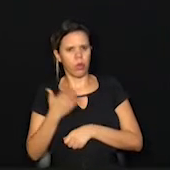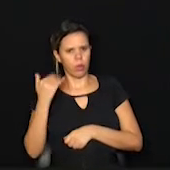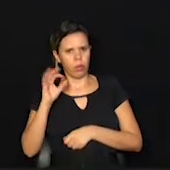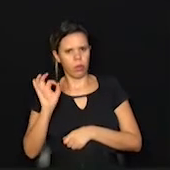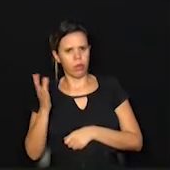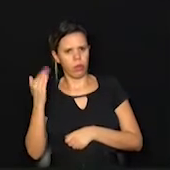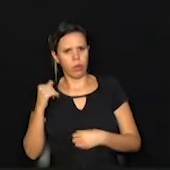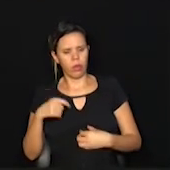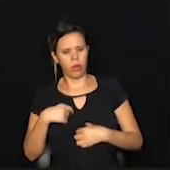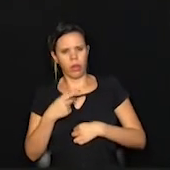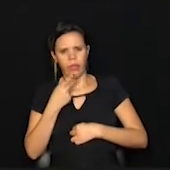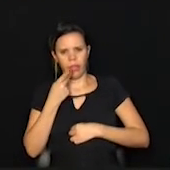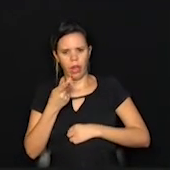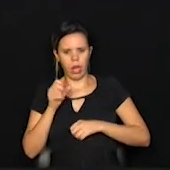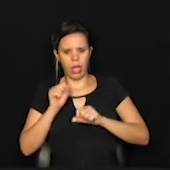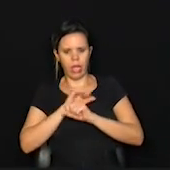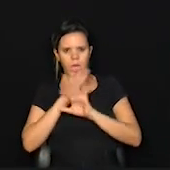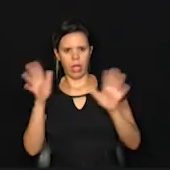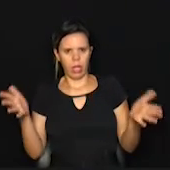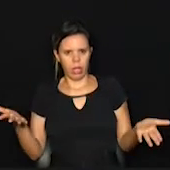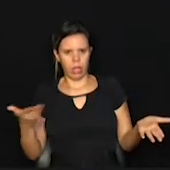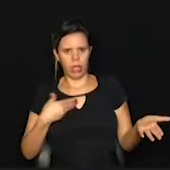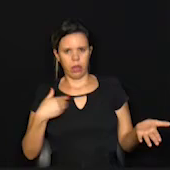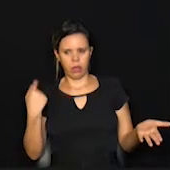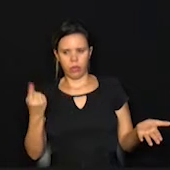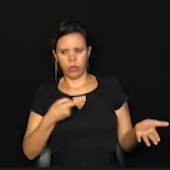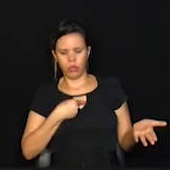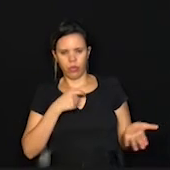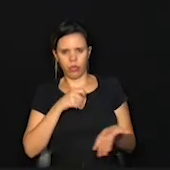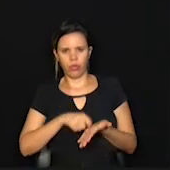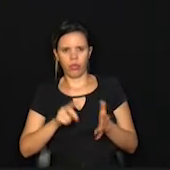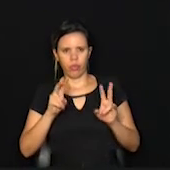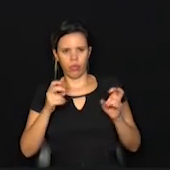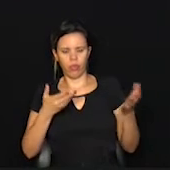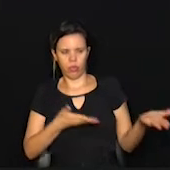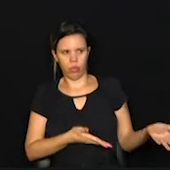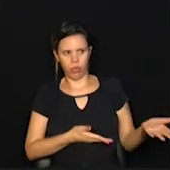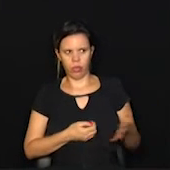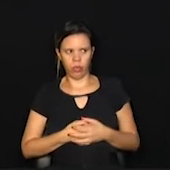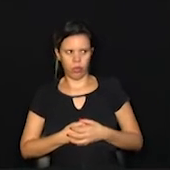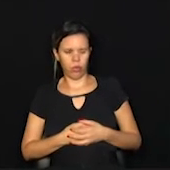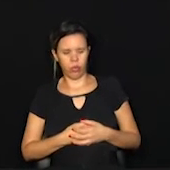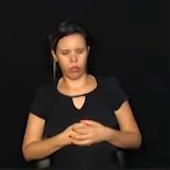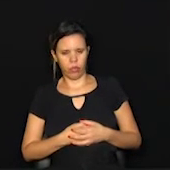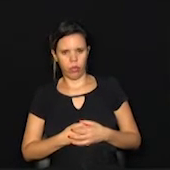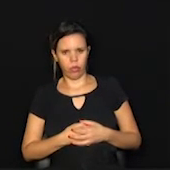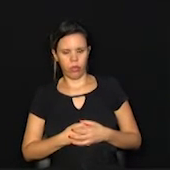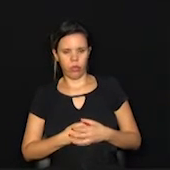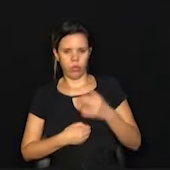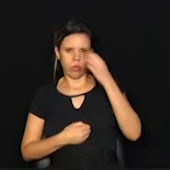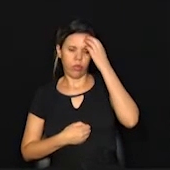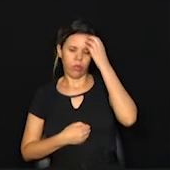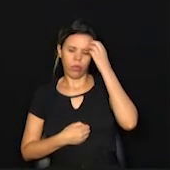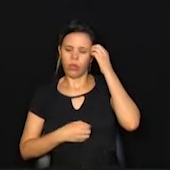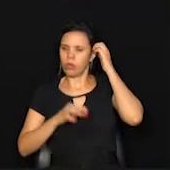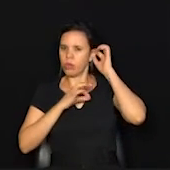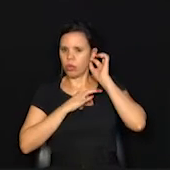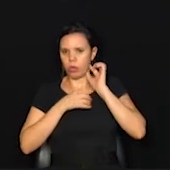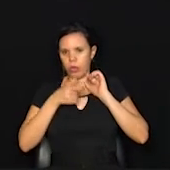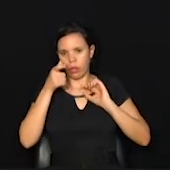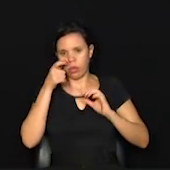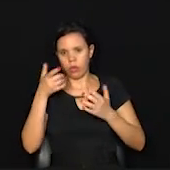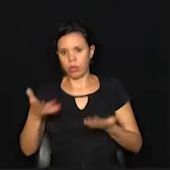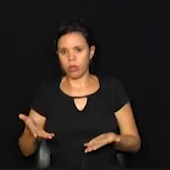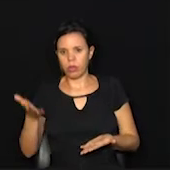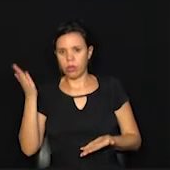aí Sei eu quero falar isso aqui claramente com amigo nosso escreveu a respeito aqui para mim sei que provavelmente a militares ouvindo